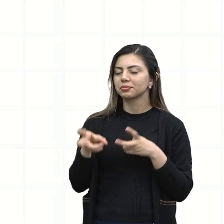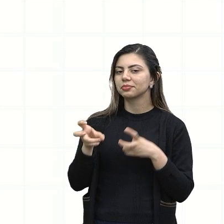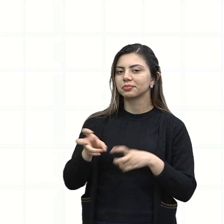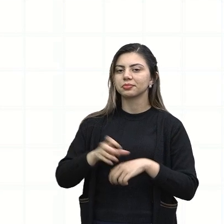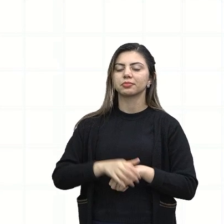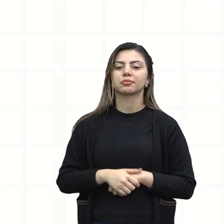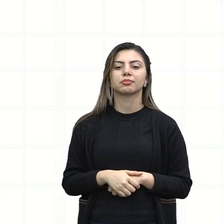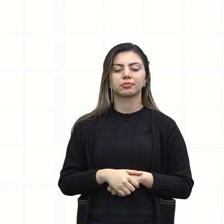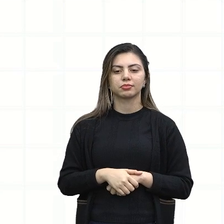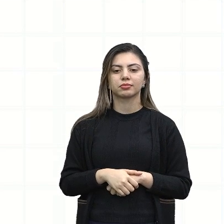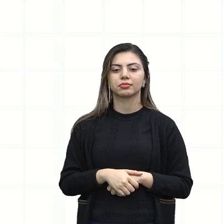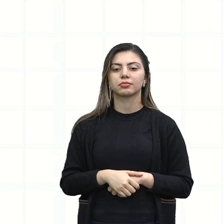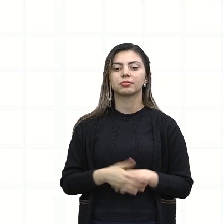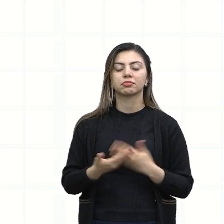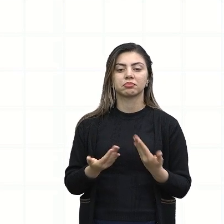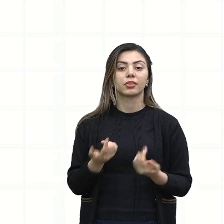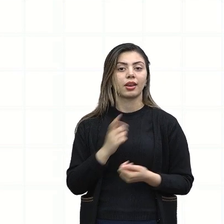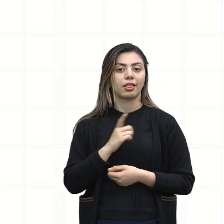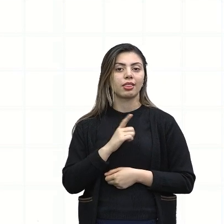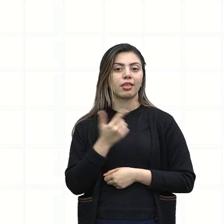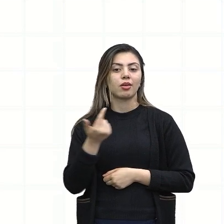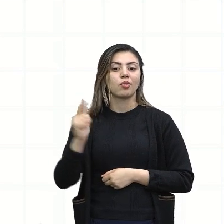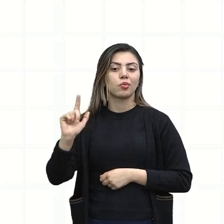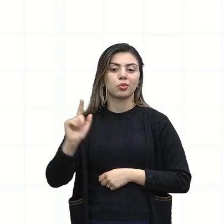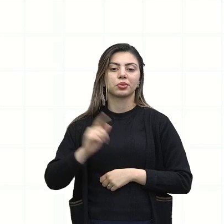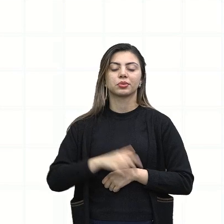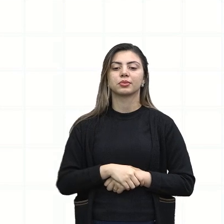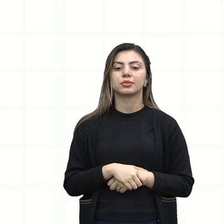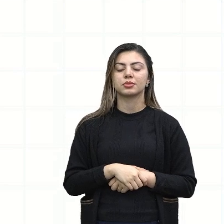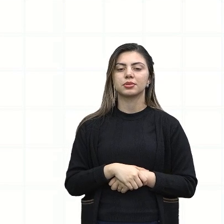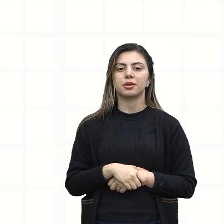sometimes, usually.